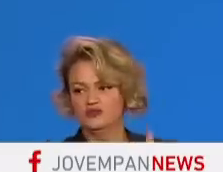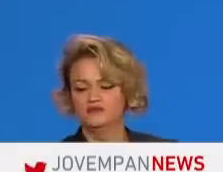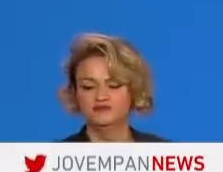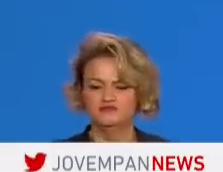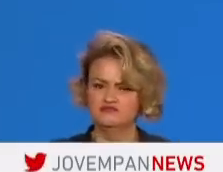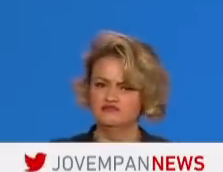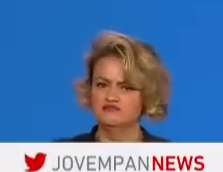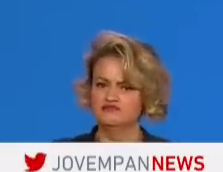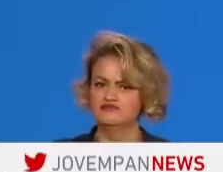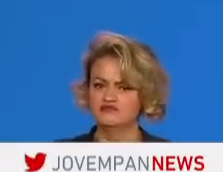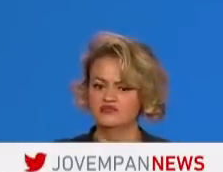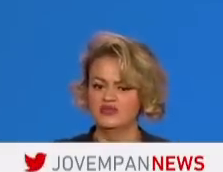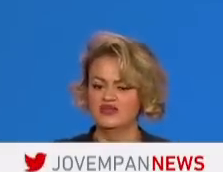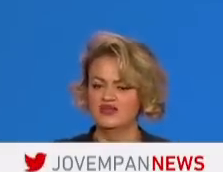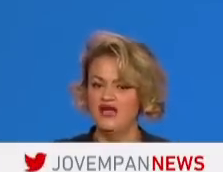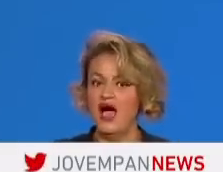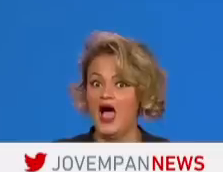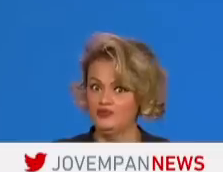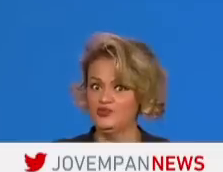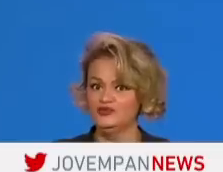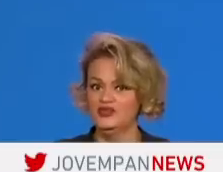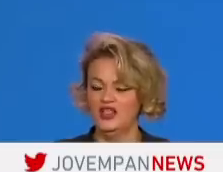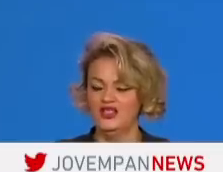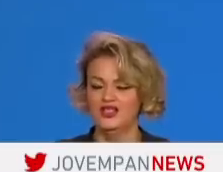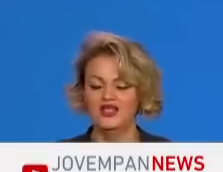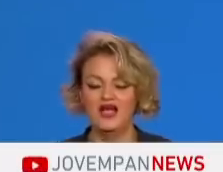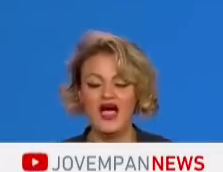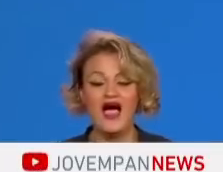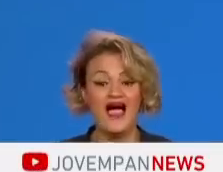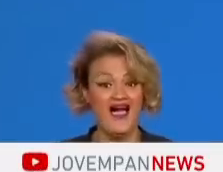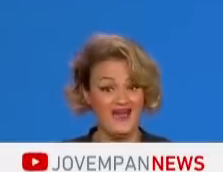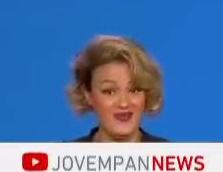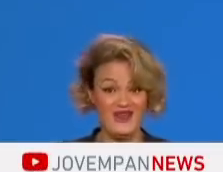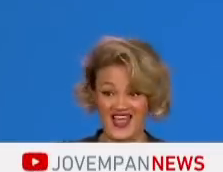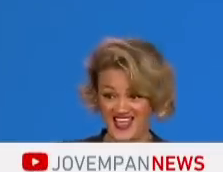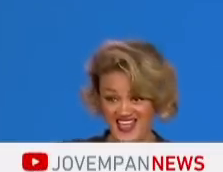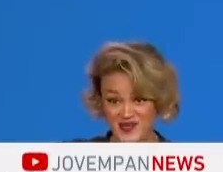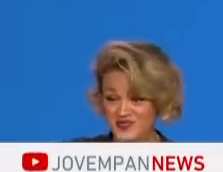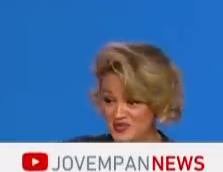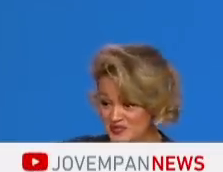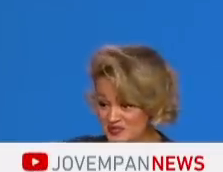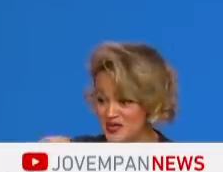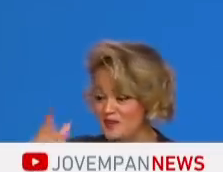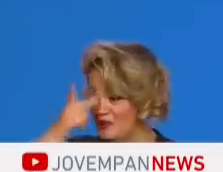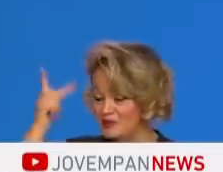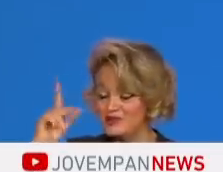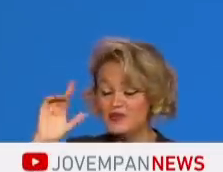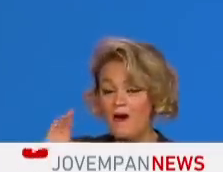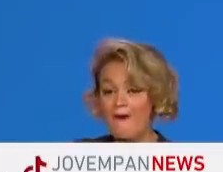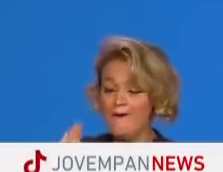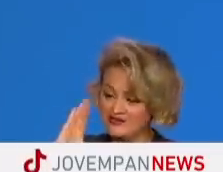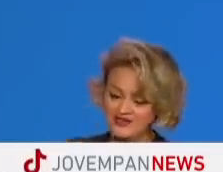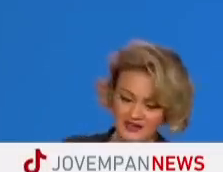Se você quiser ver apenas um absurdo, eu agora tenho que indicar um conselheiro para essa empresa.